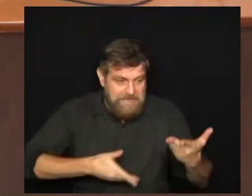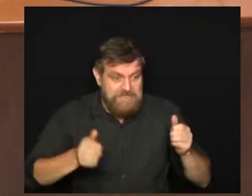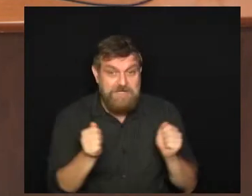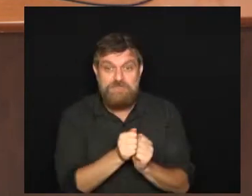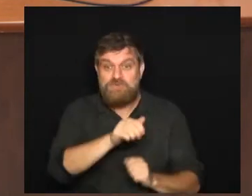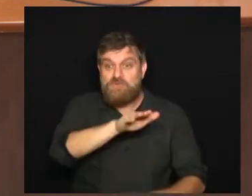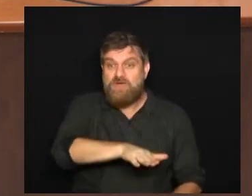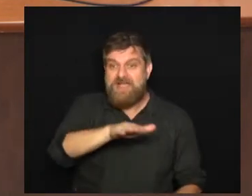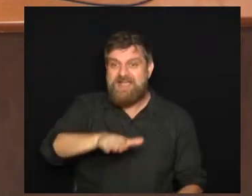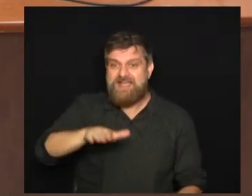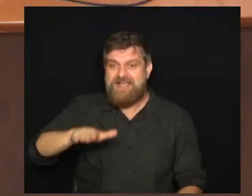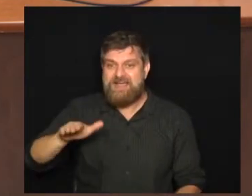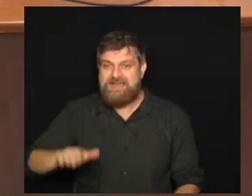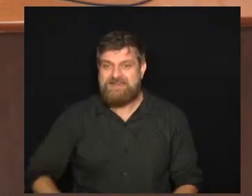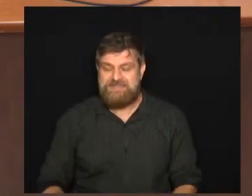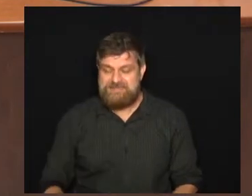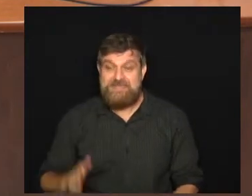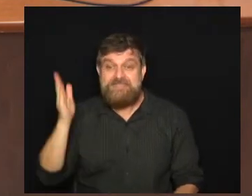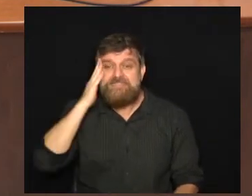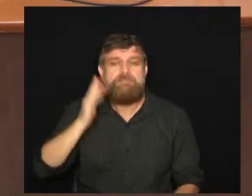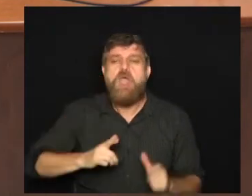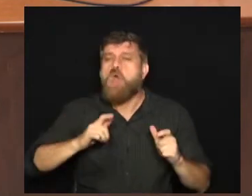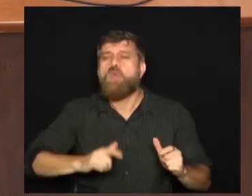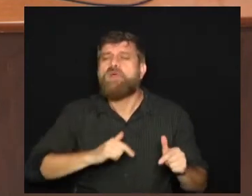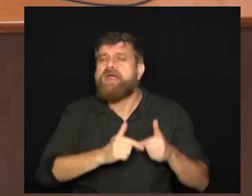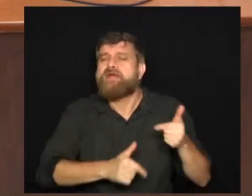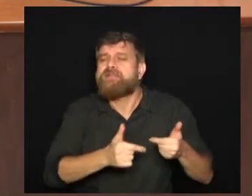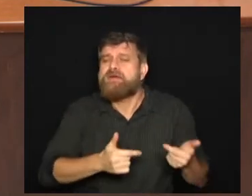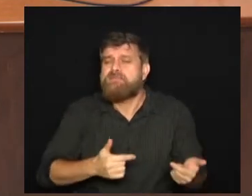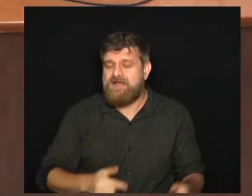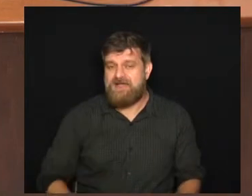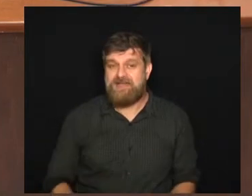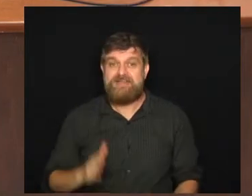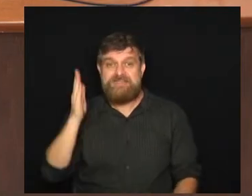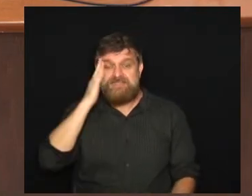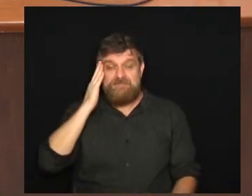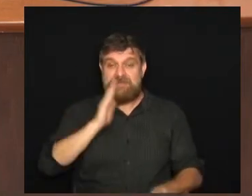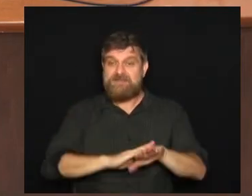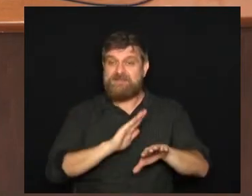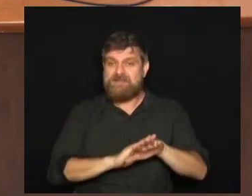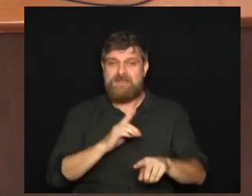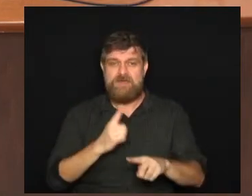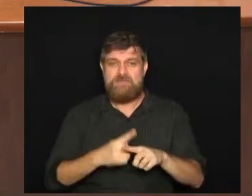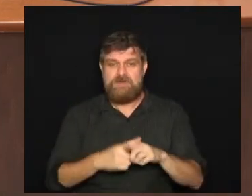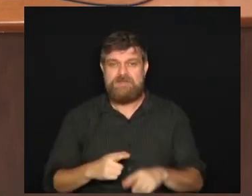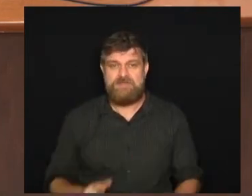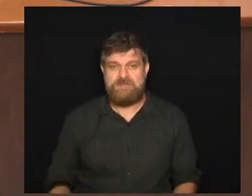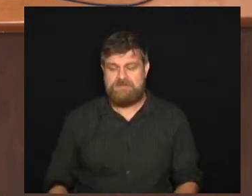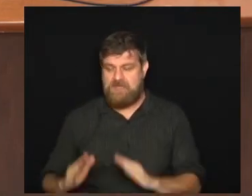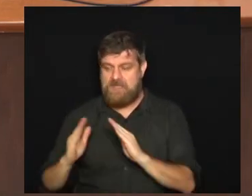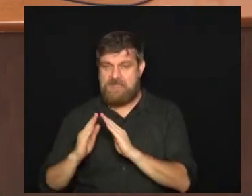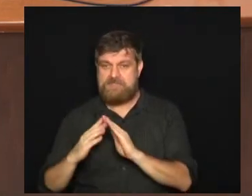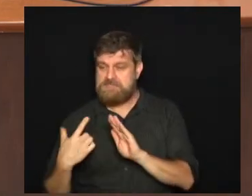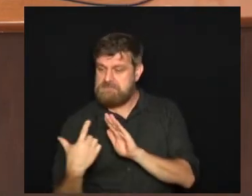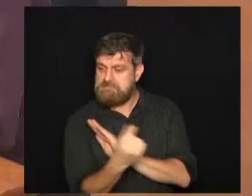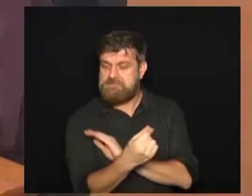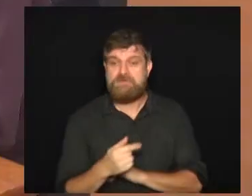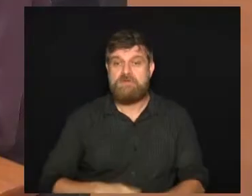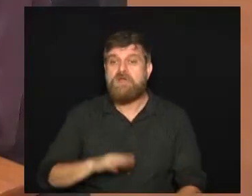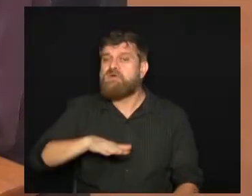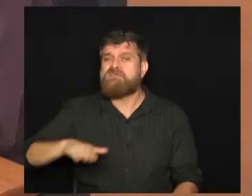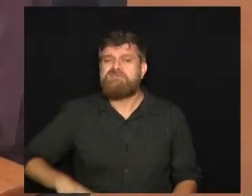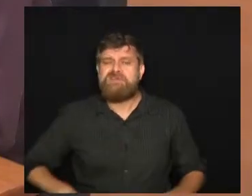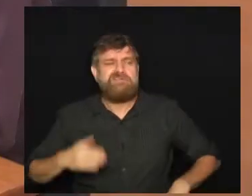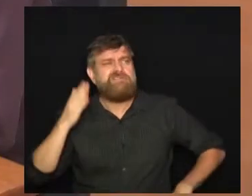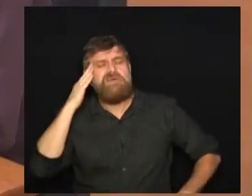crianças saberem onde você trabalha, o que você faz, porque às vezes a gente sai de casa e as crianças não sabem nem o que a